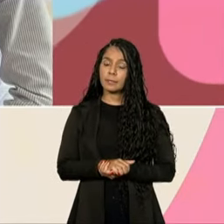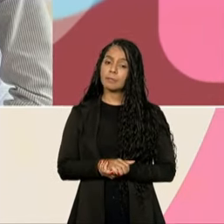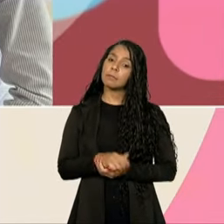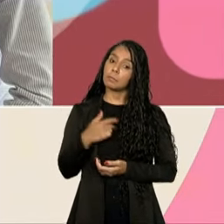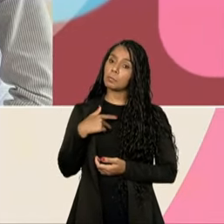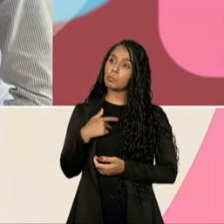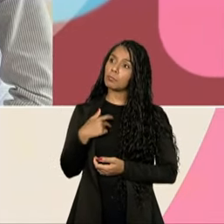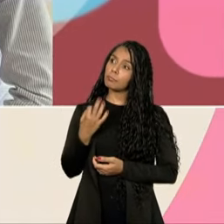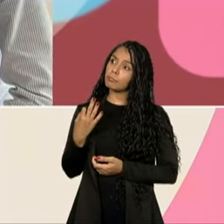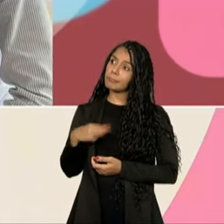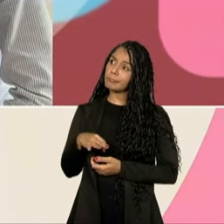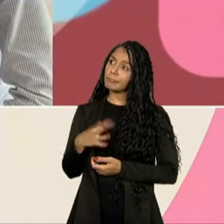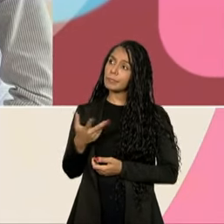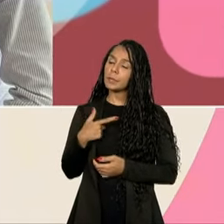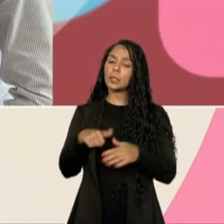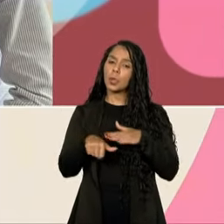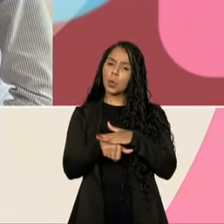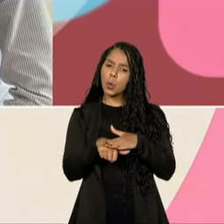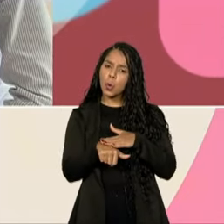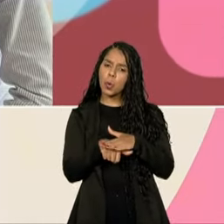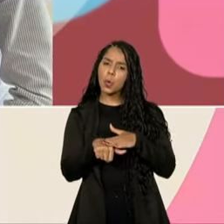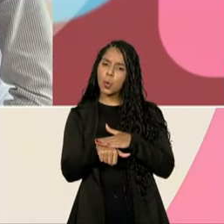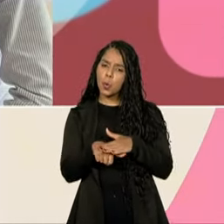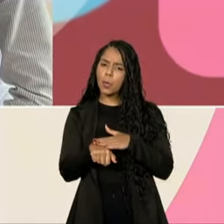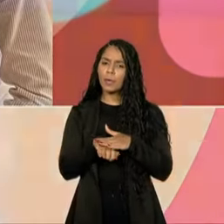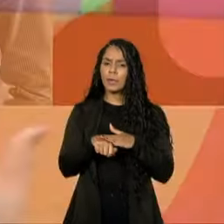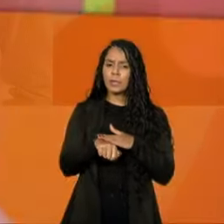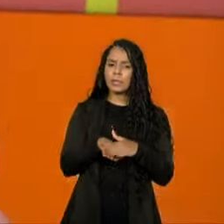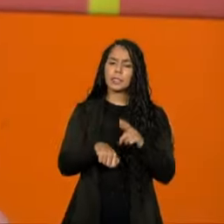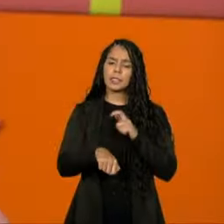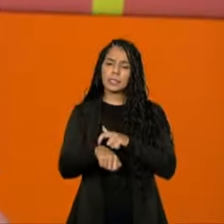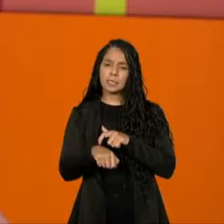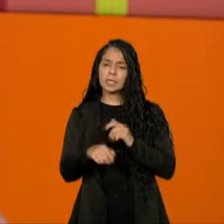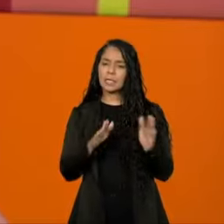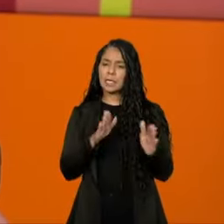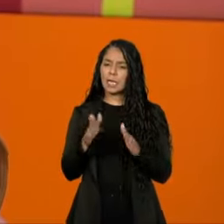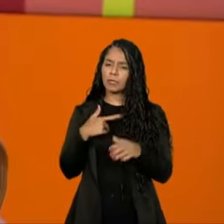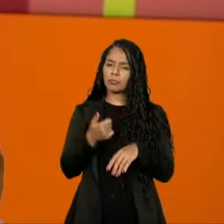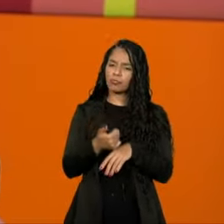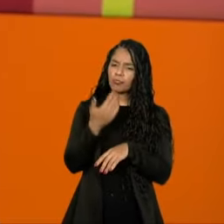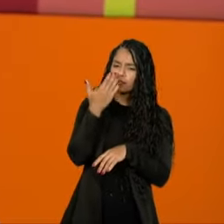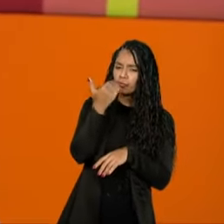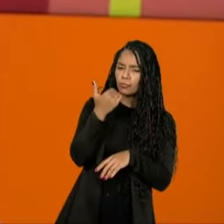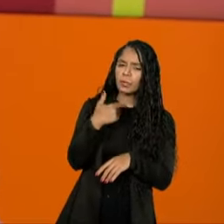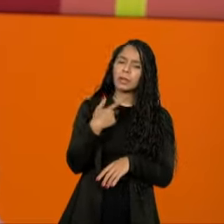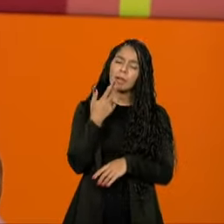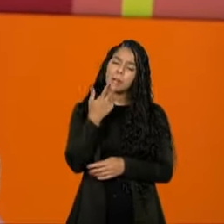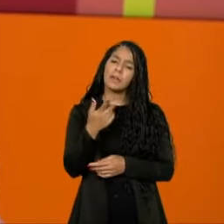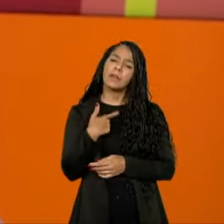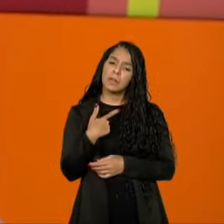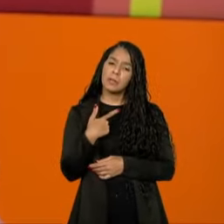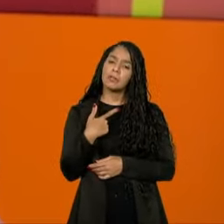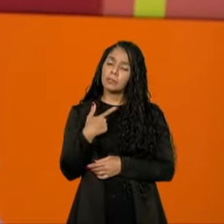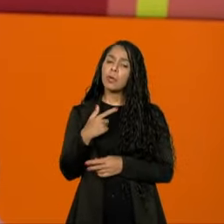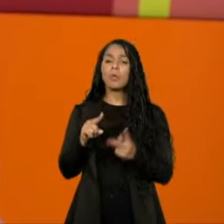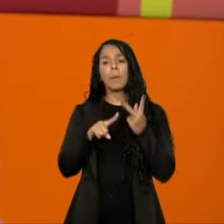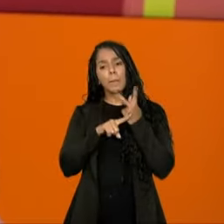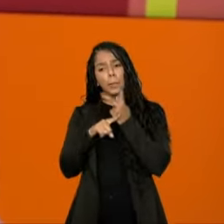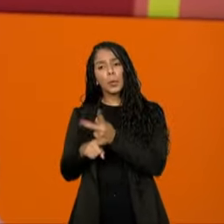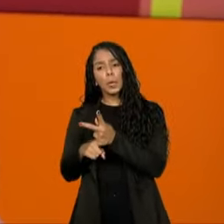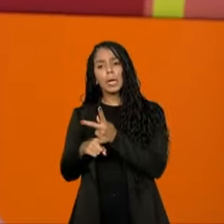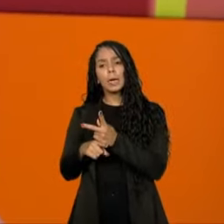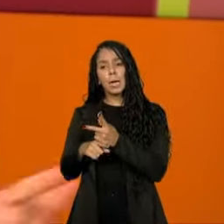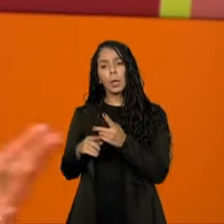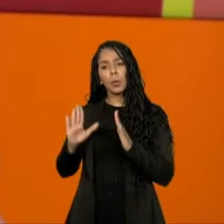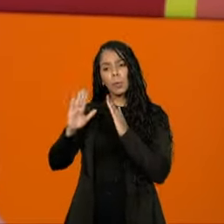É. Conversando com ela aos poucos, a gente foi... Nesse tempo que a gente tinha jantando... Aí ela falou, eu estava até procurando mesmo um apartamento